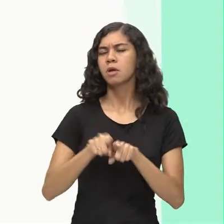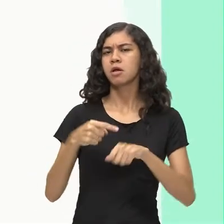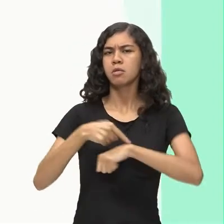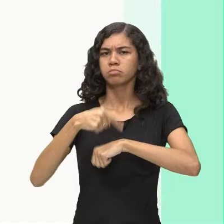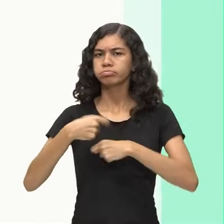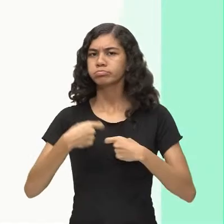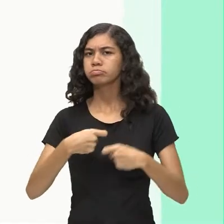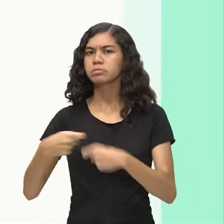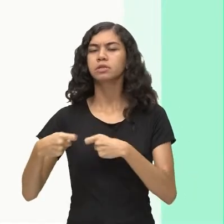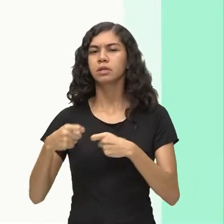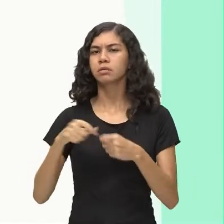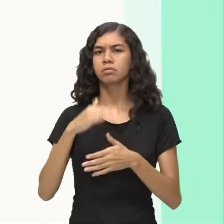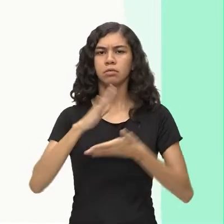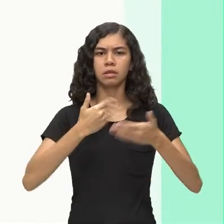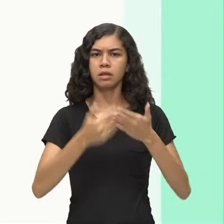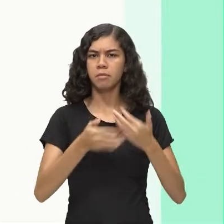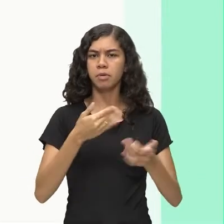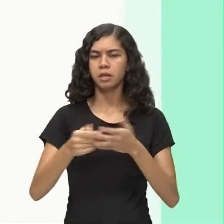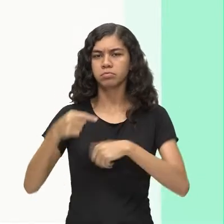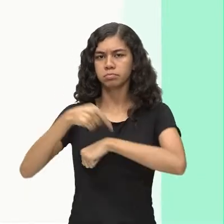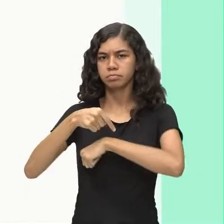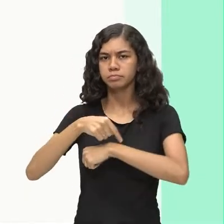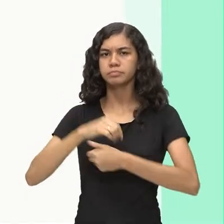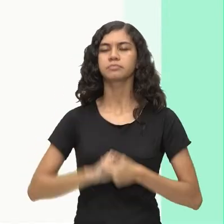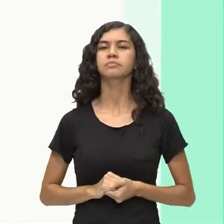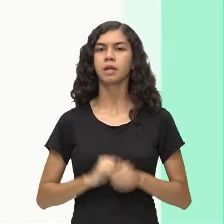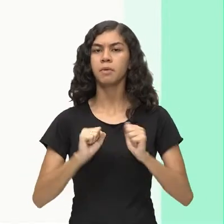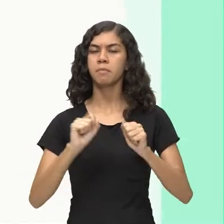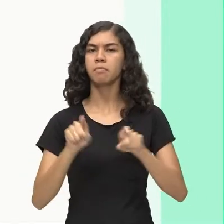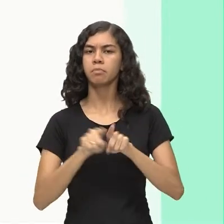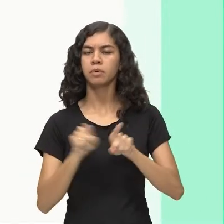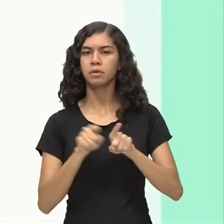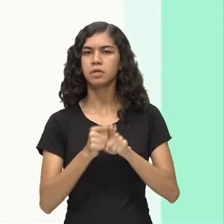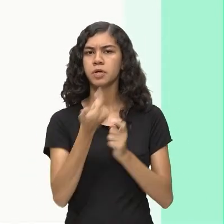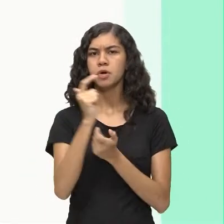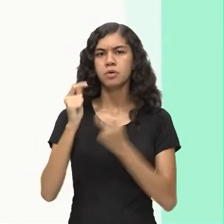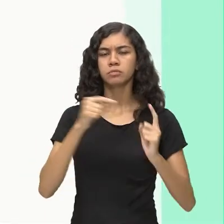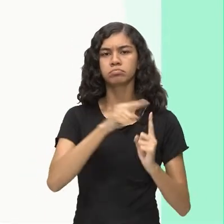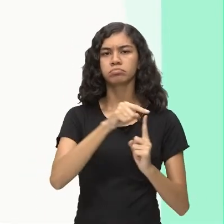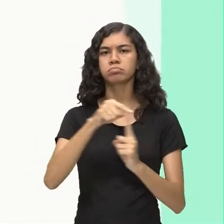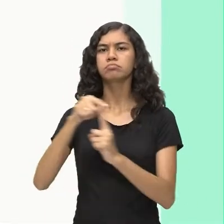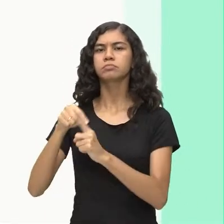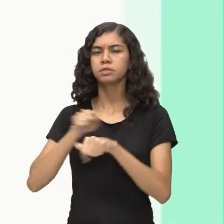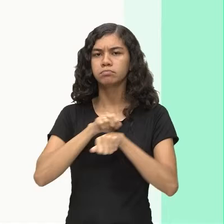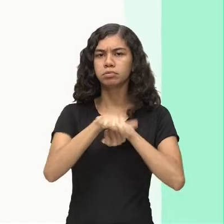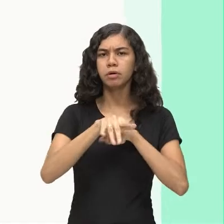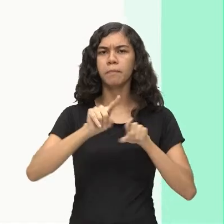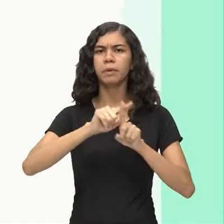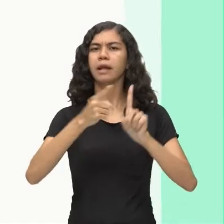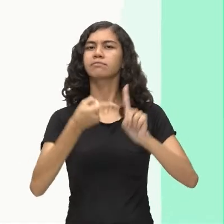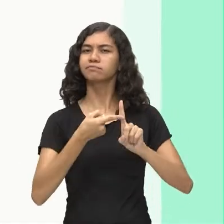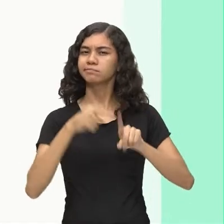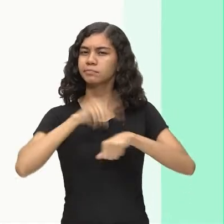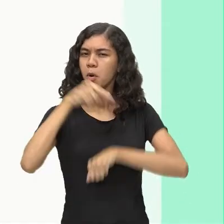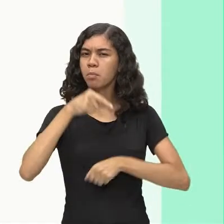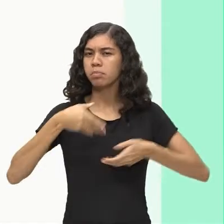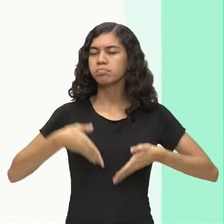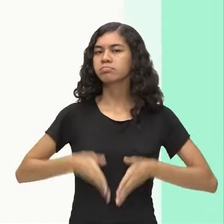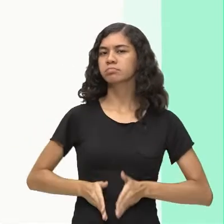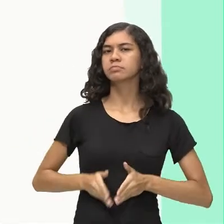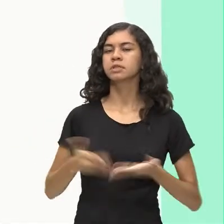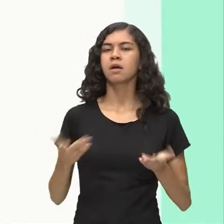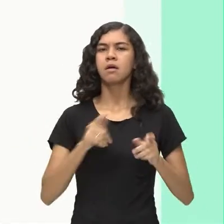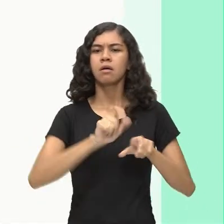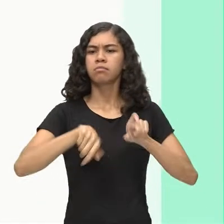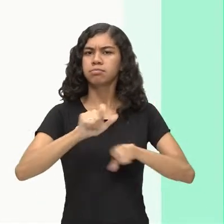vaginal ou anal. Também podem haver ali outras transmissões, principalmente durante o parto, né? E aí, como muitas pessoas infectadas